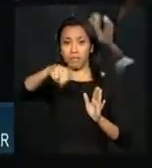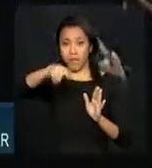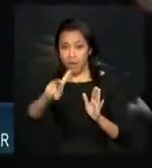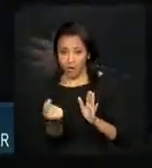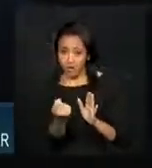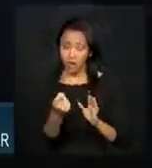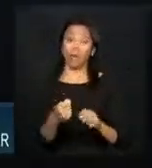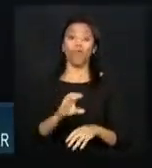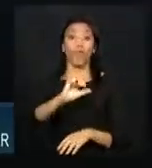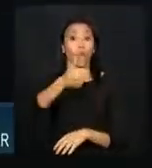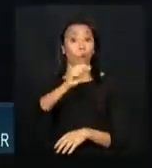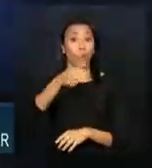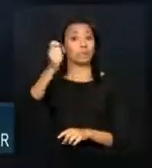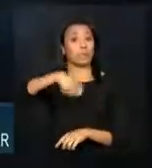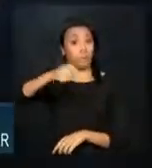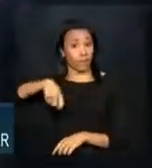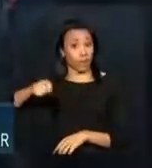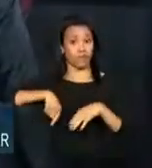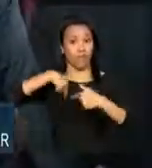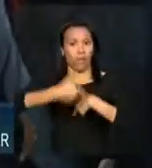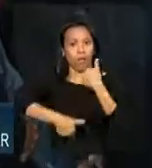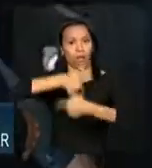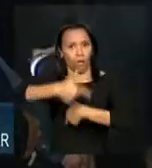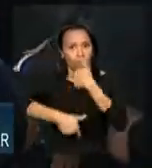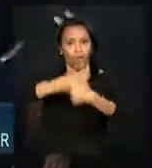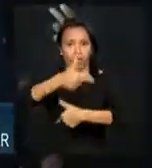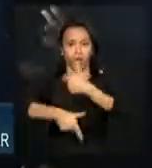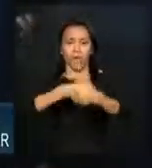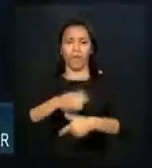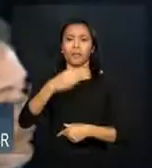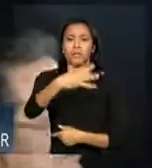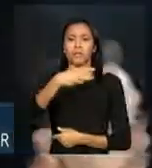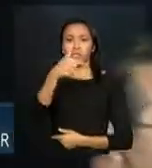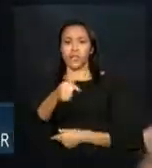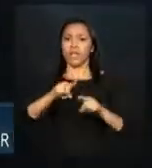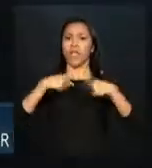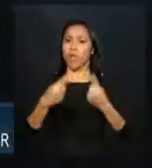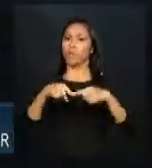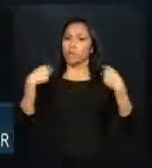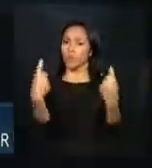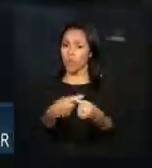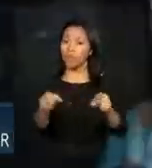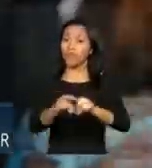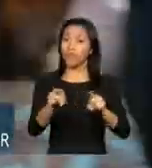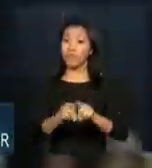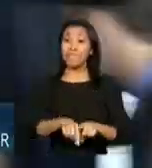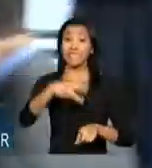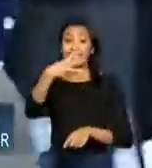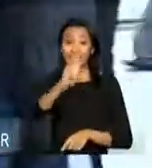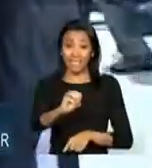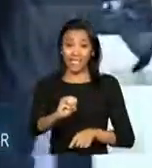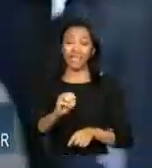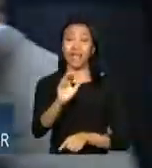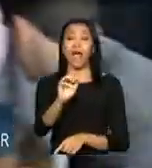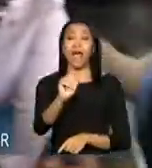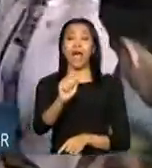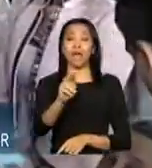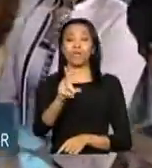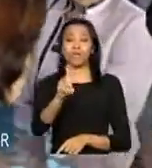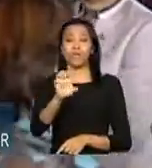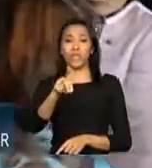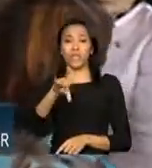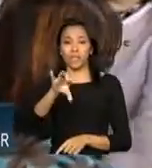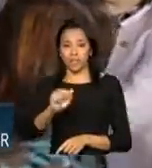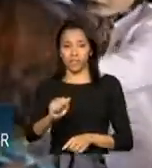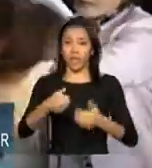Foram 11 meses de trabalho da CPMI, 37 reuniões e 30 audiências públicas.